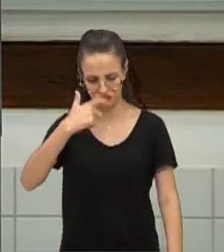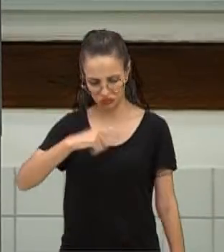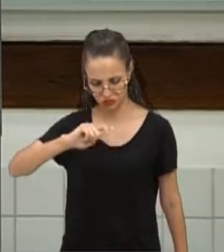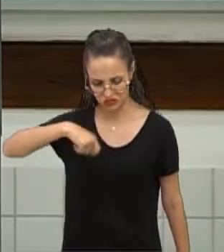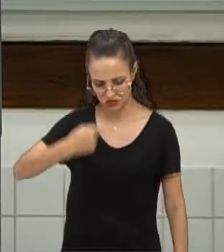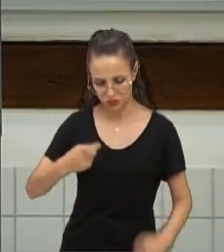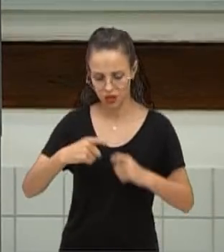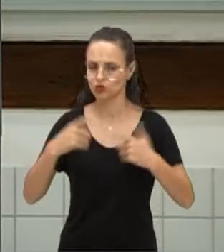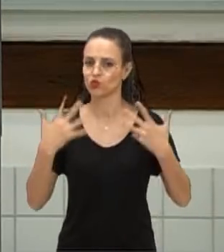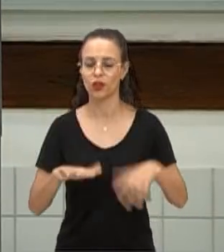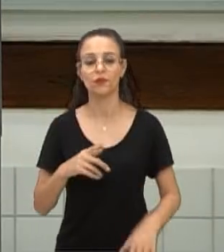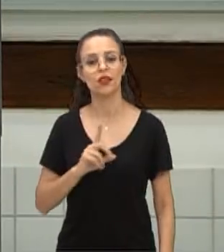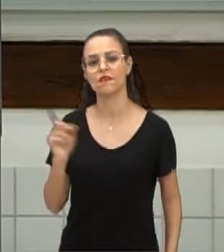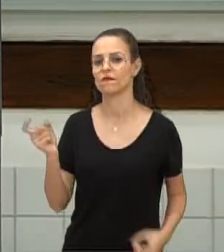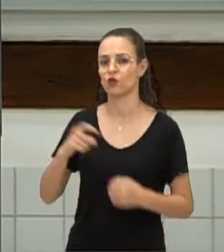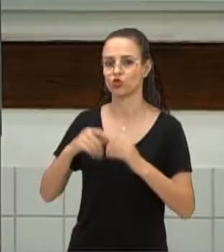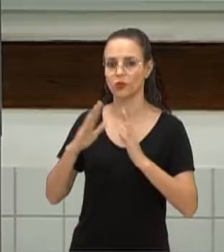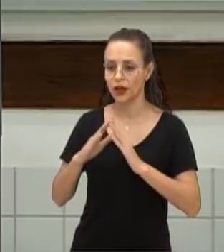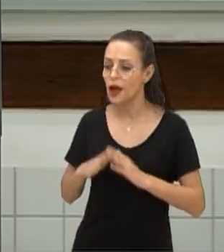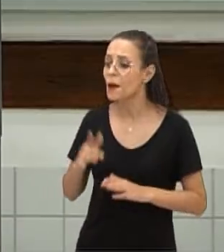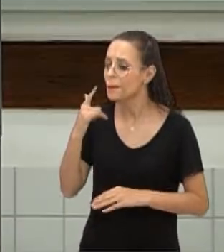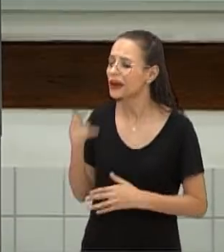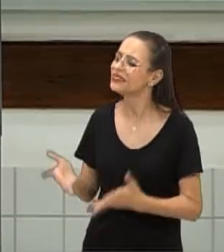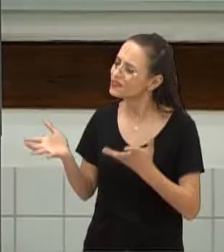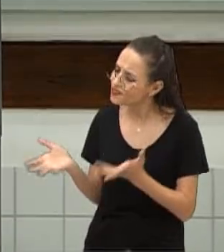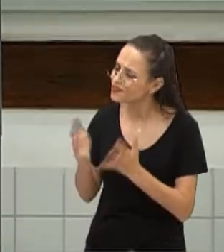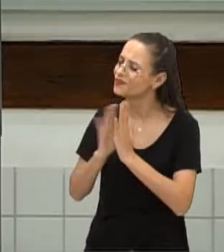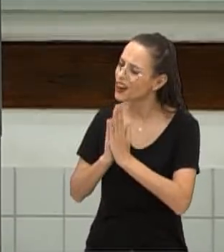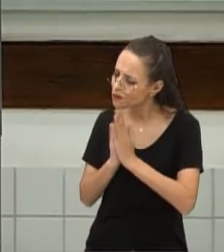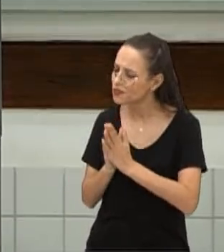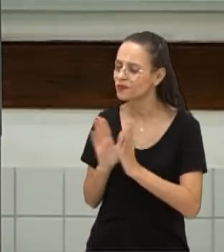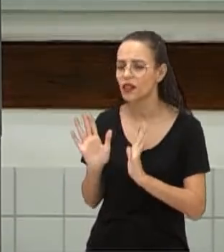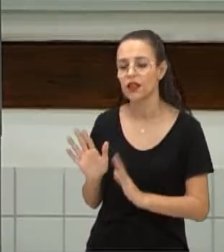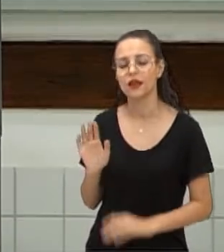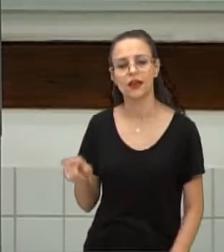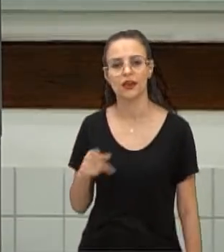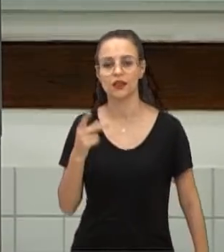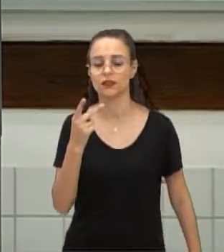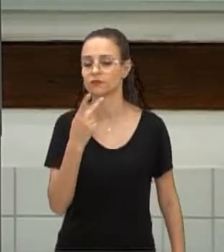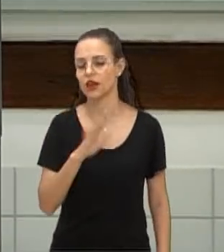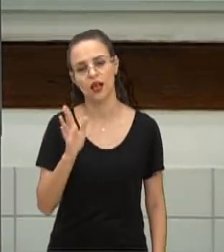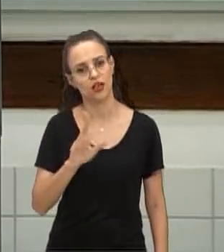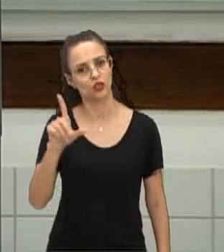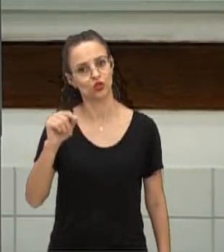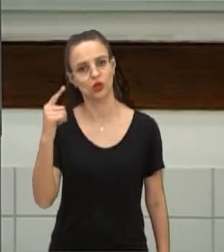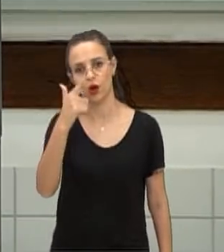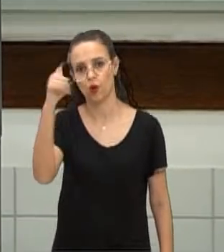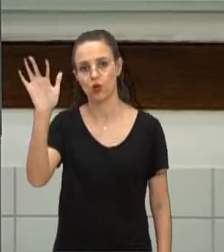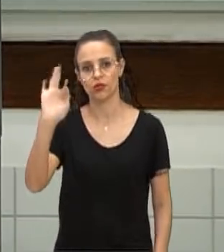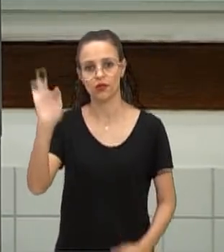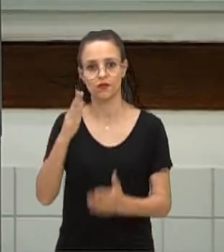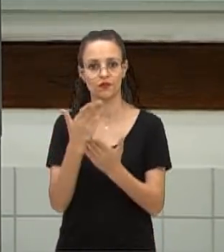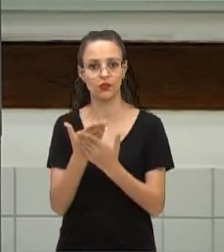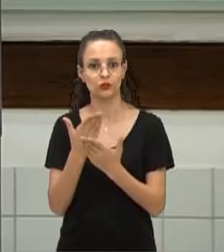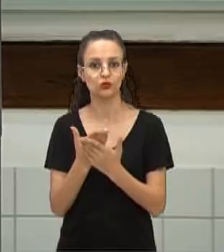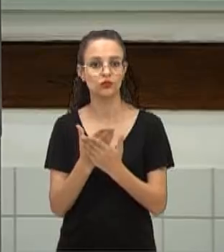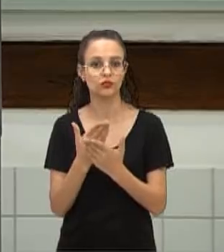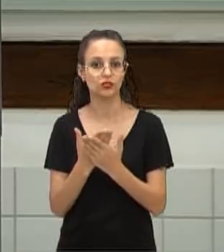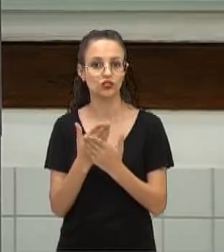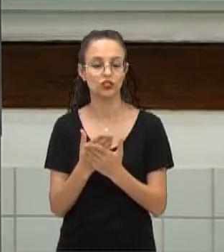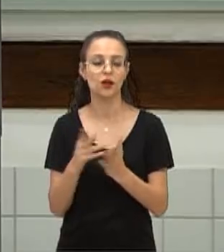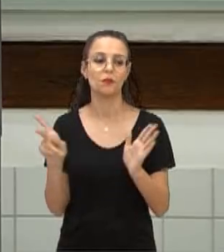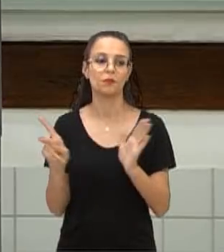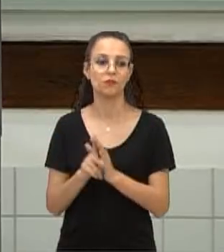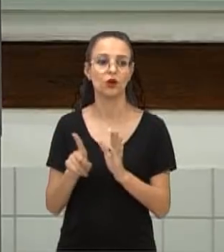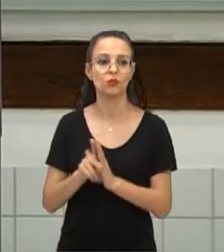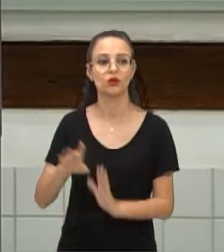Aí ele voltou para casa, o pai insistiu com ele, e até que ele foi fazer uma outra faculdade. Ele entrou para uma faculdade de